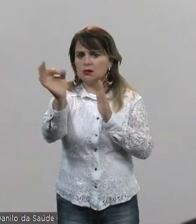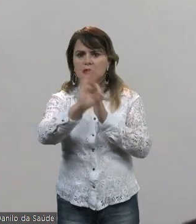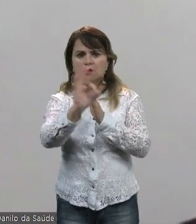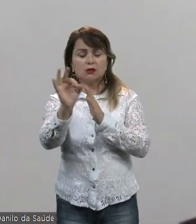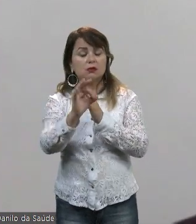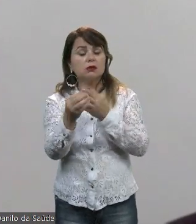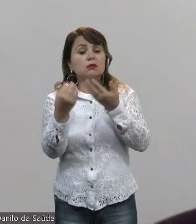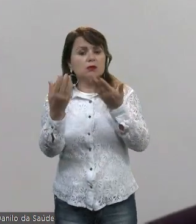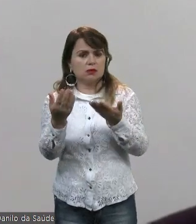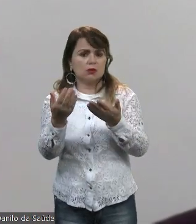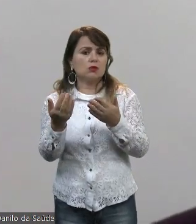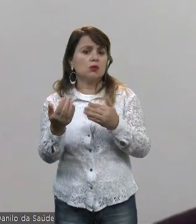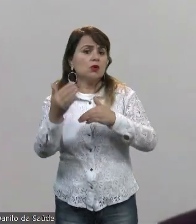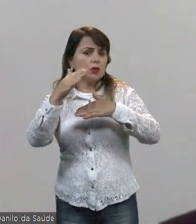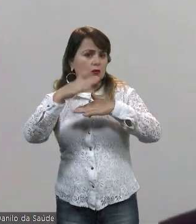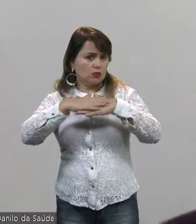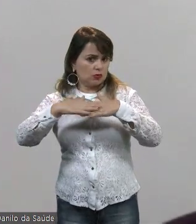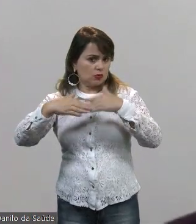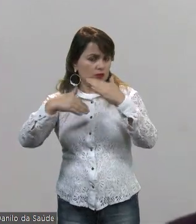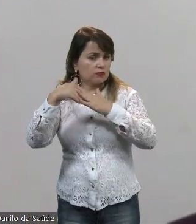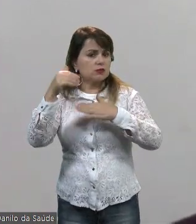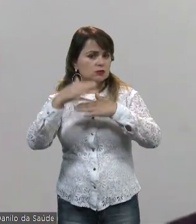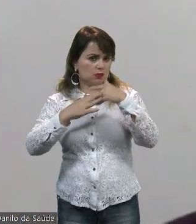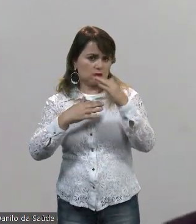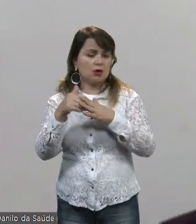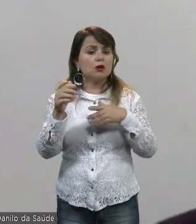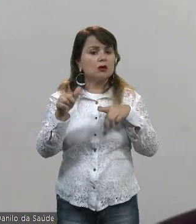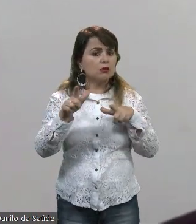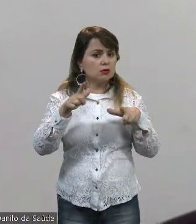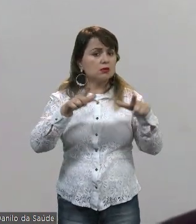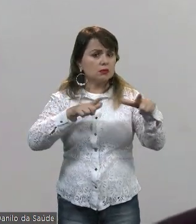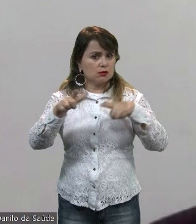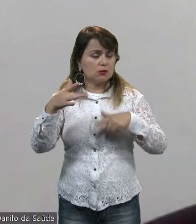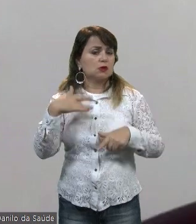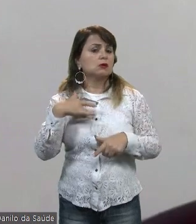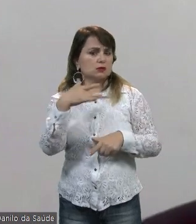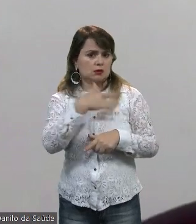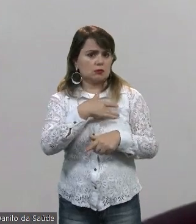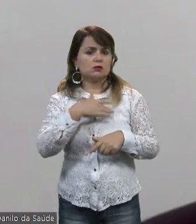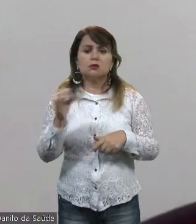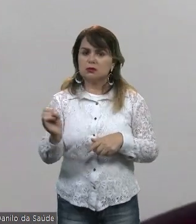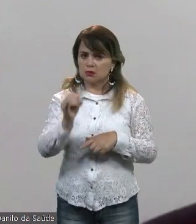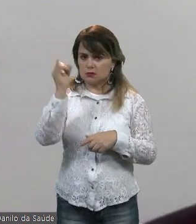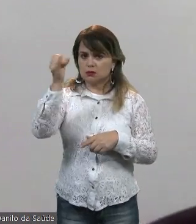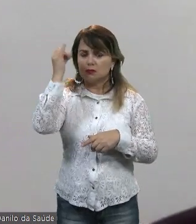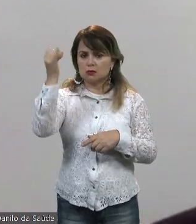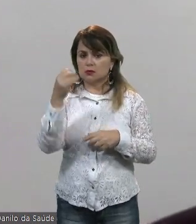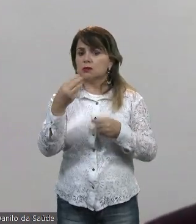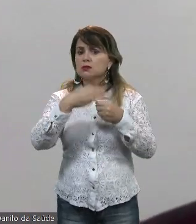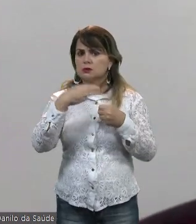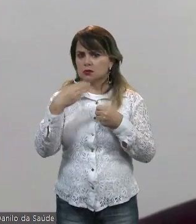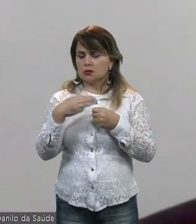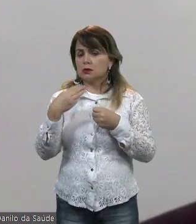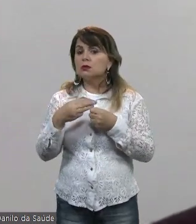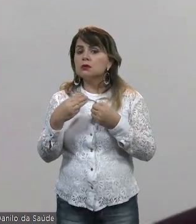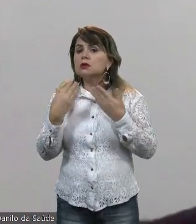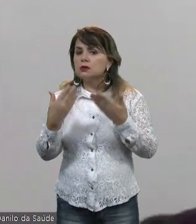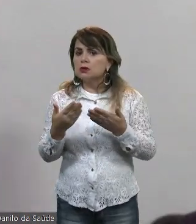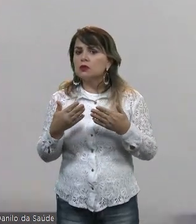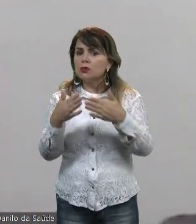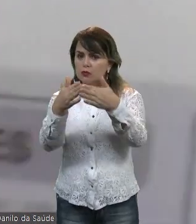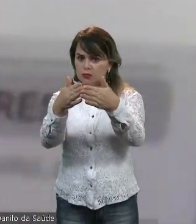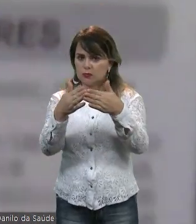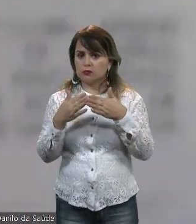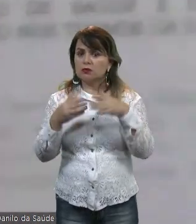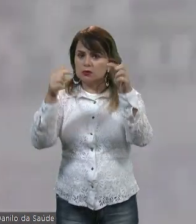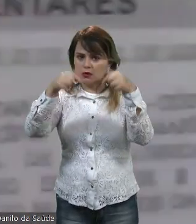esses profissionais que fazem um trabalho importante para o município, eu venho nessa sessão fazer um apelo para